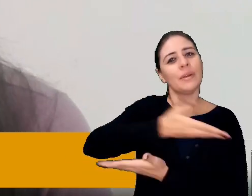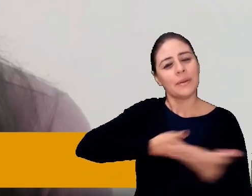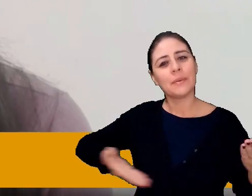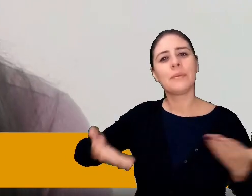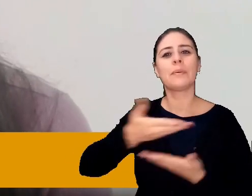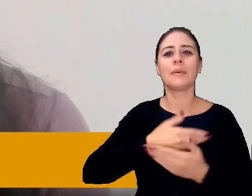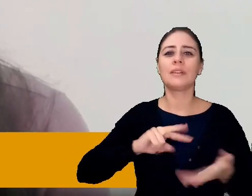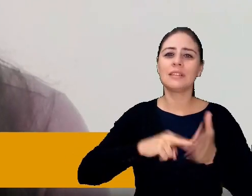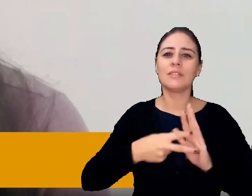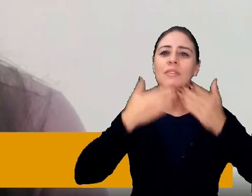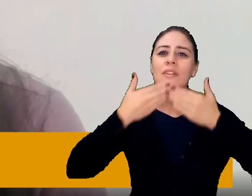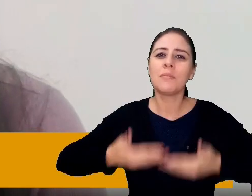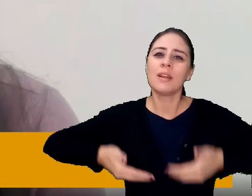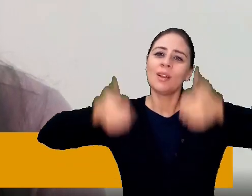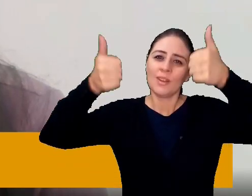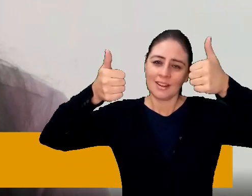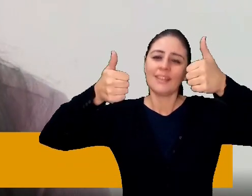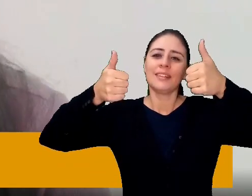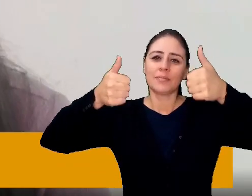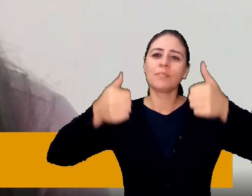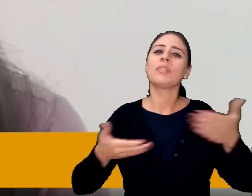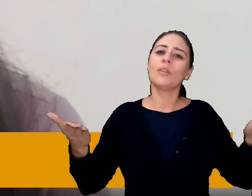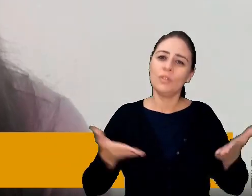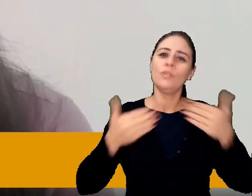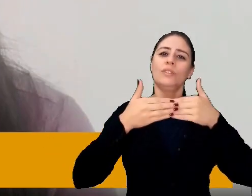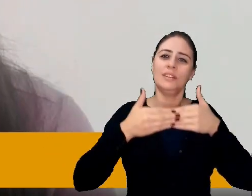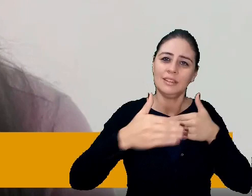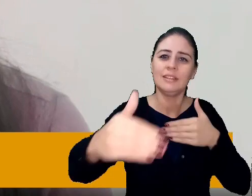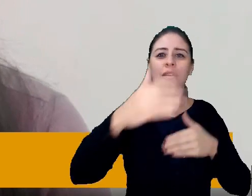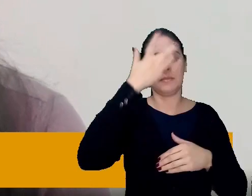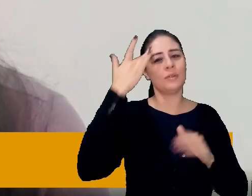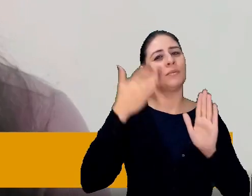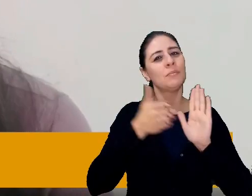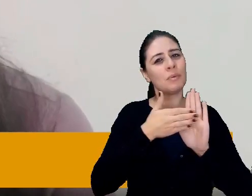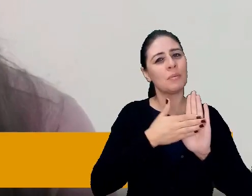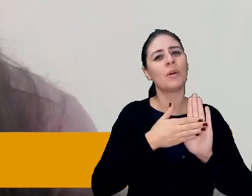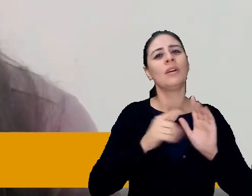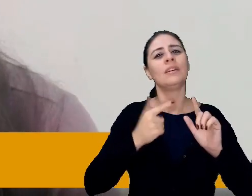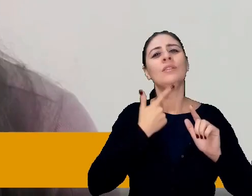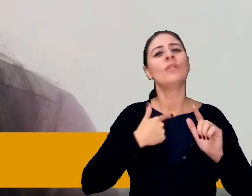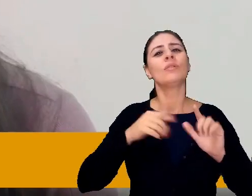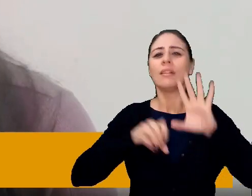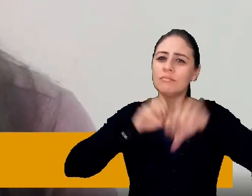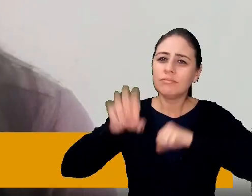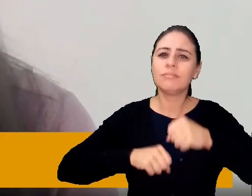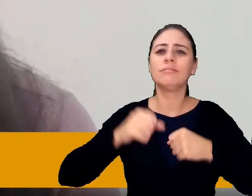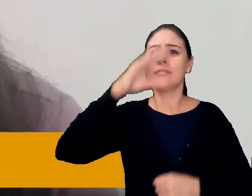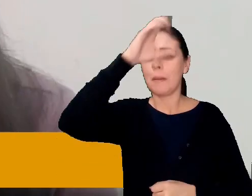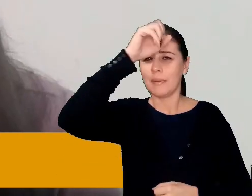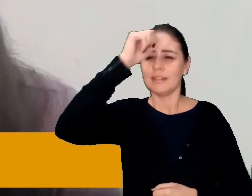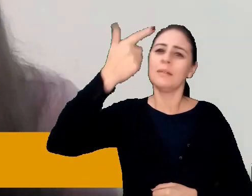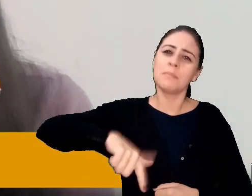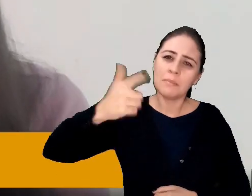Então, que de hoje em diante, assim, que as pessoas se proponham mais a aprender, e que eu estou aqui quando